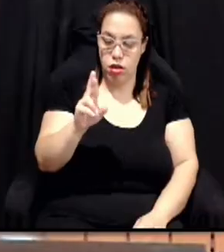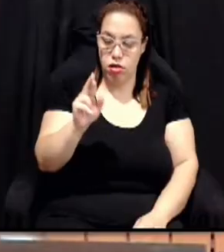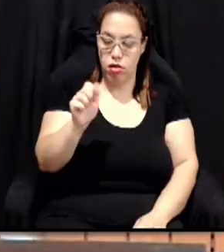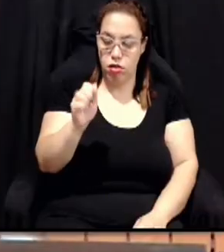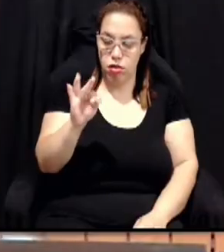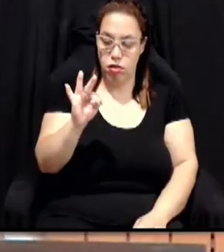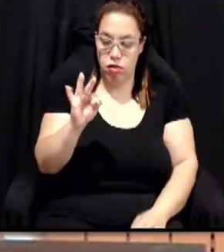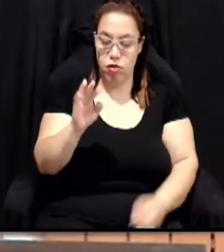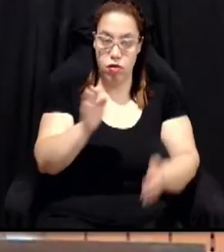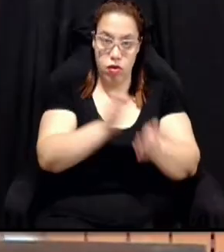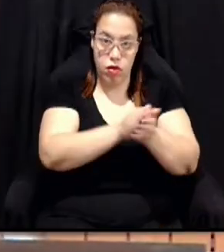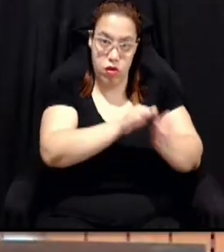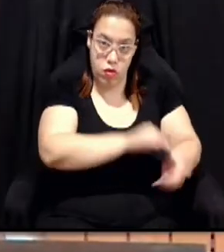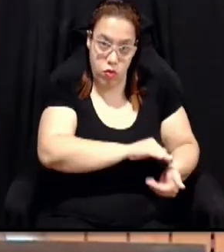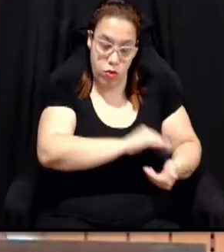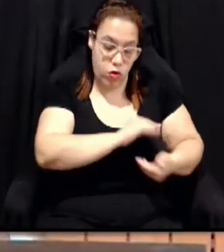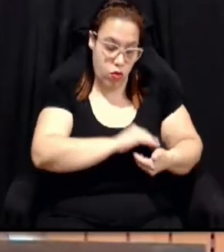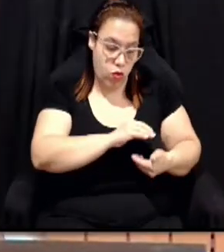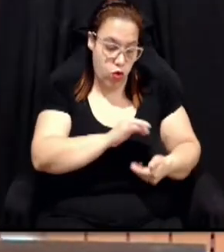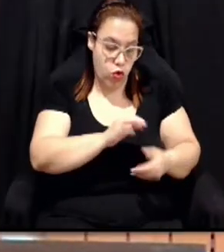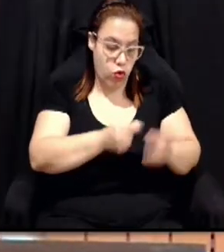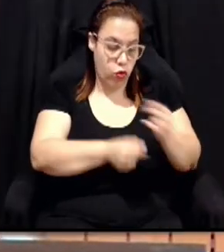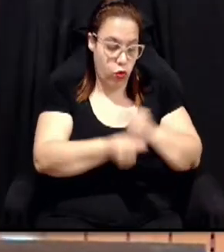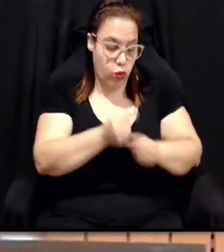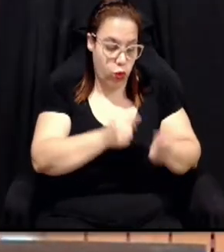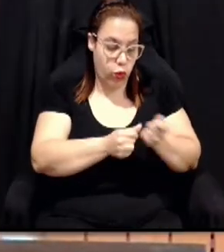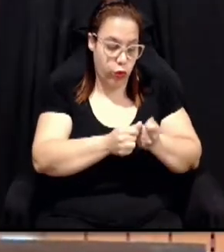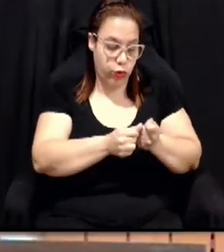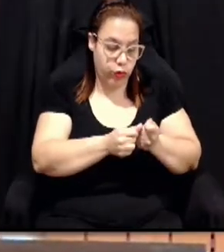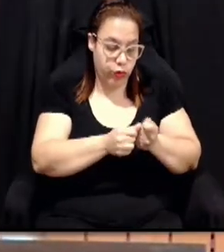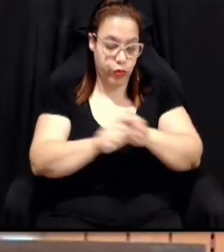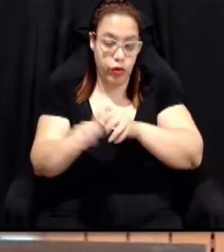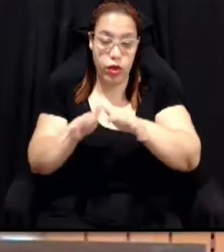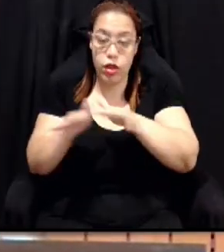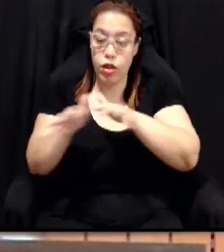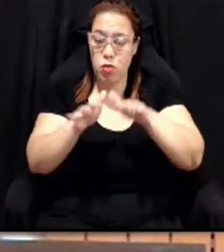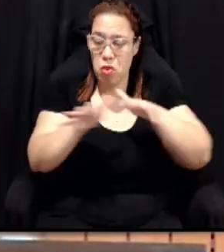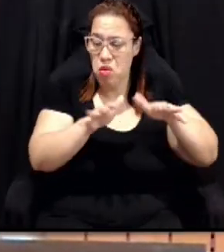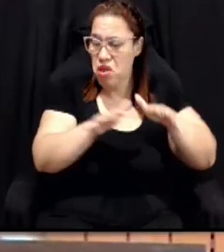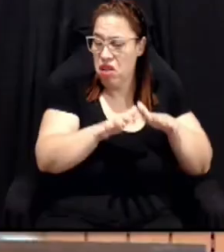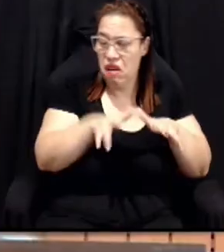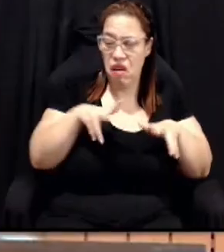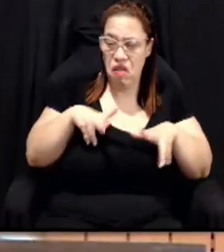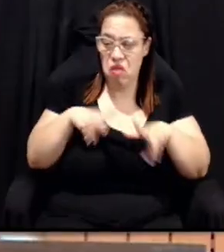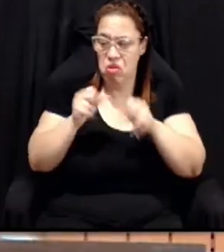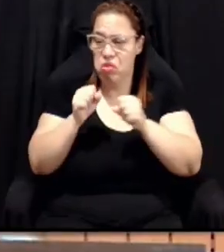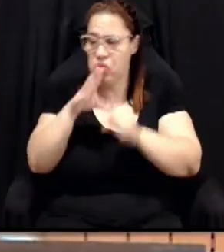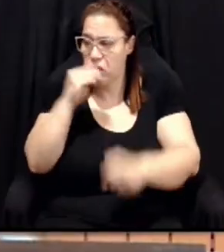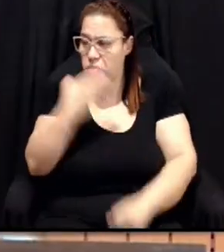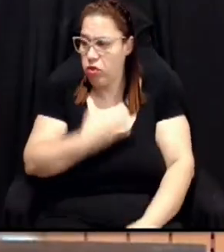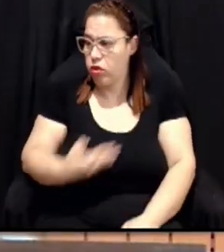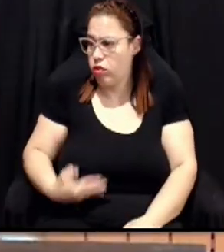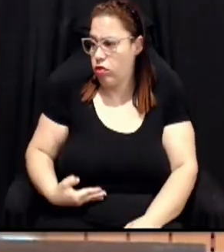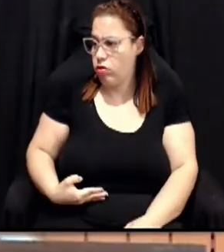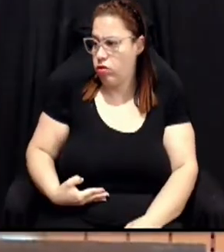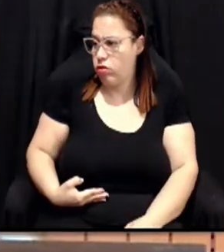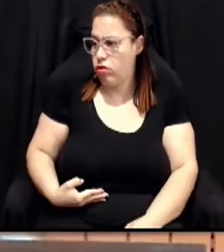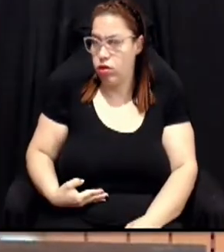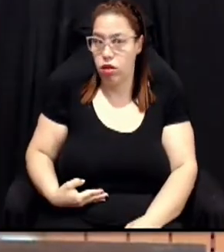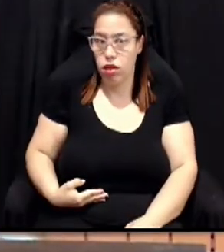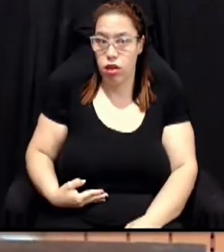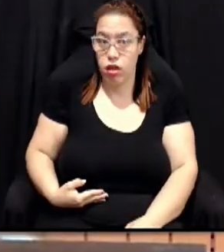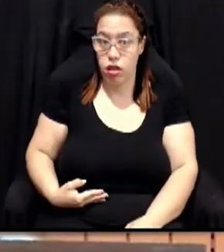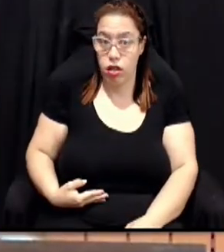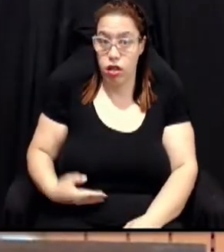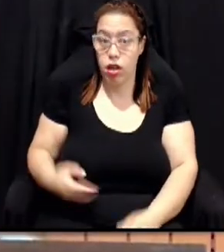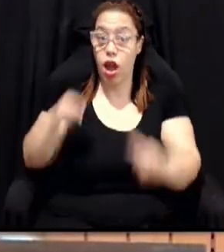fundo financeiro. Na época, houve um processo de mobilização intenso dos servidores públicos. A oposição,